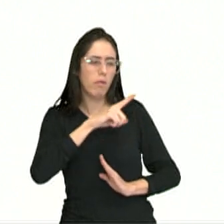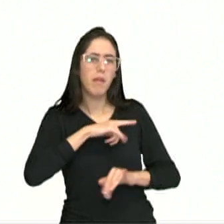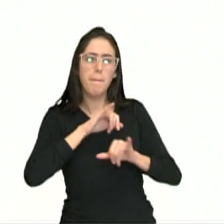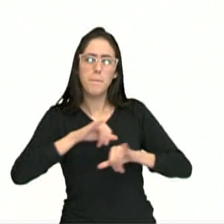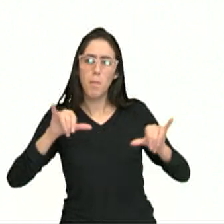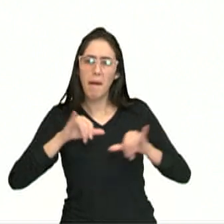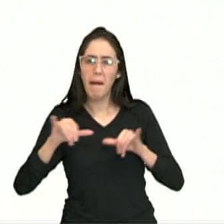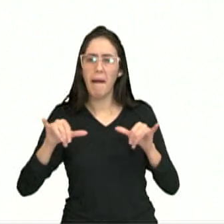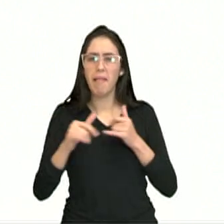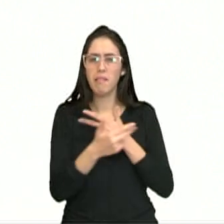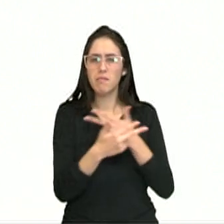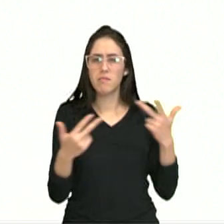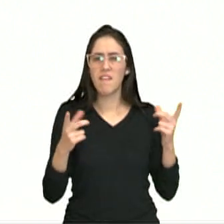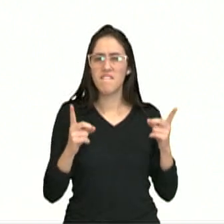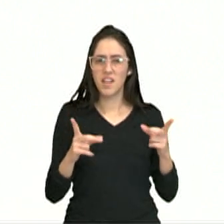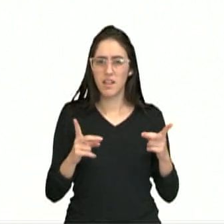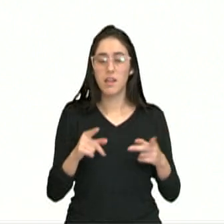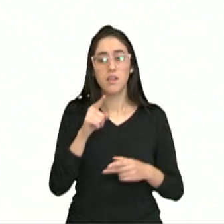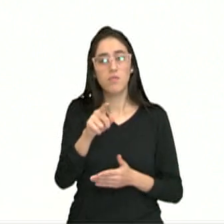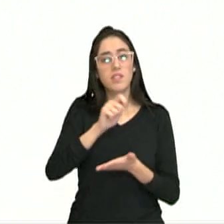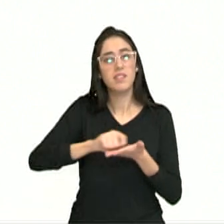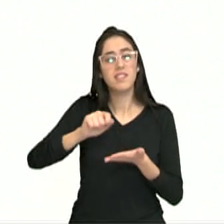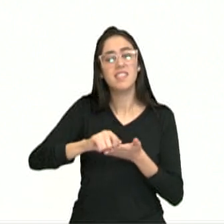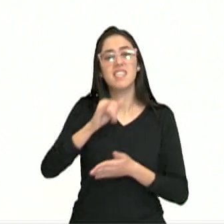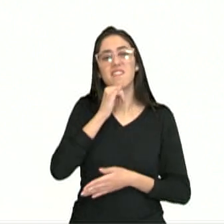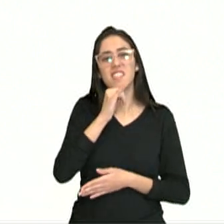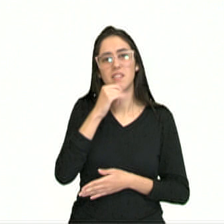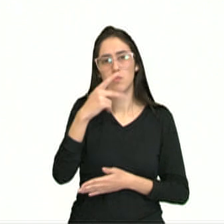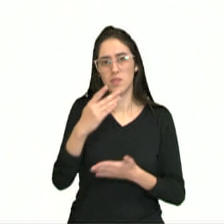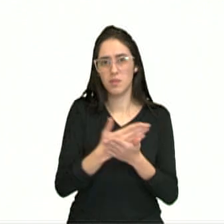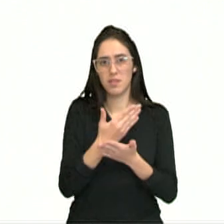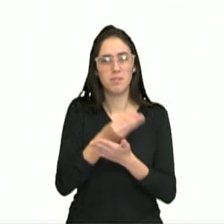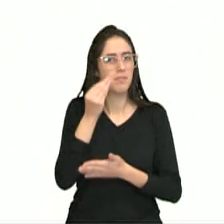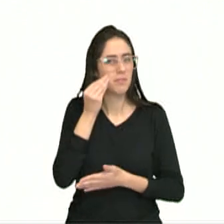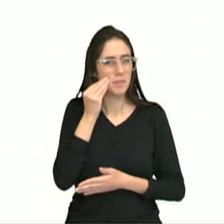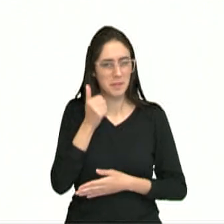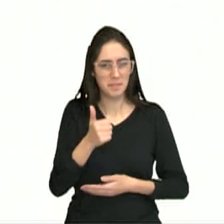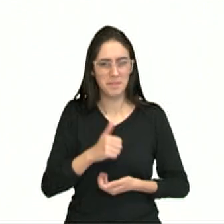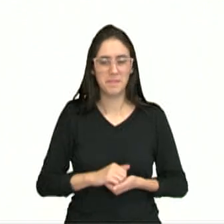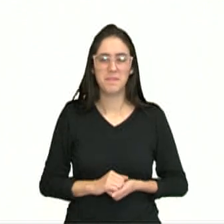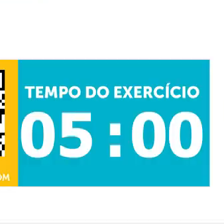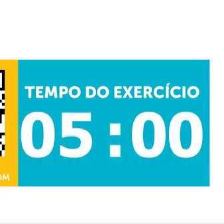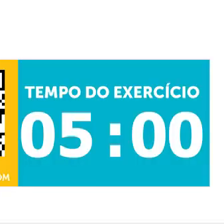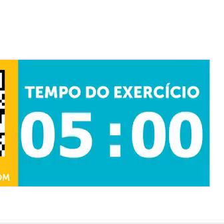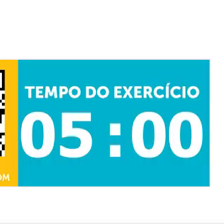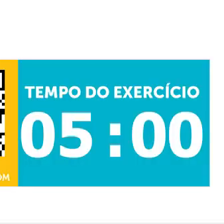série de propagandas, e escreva exemplos em seu caderno, ok?